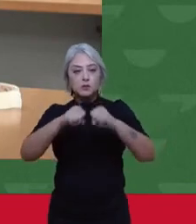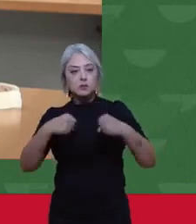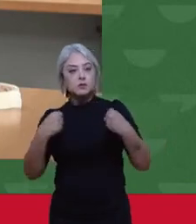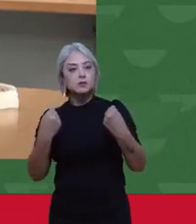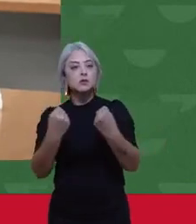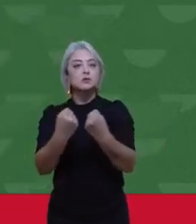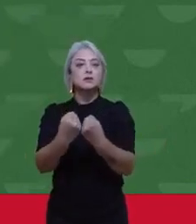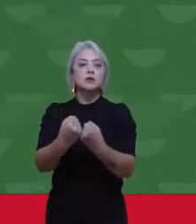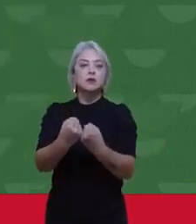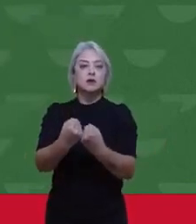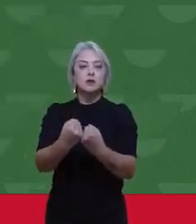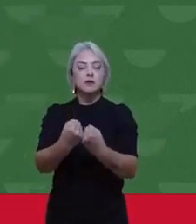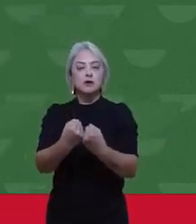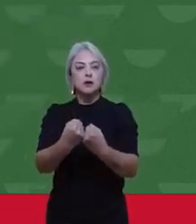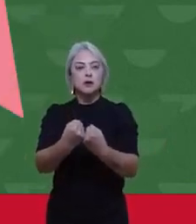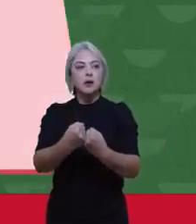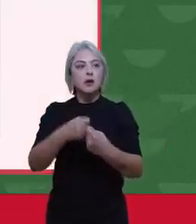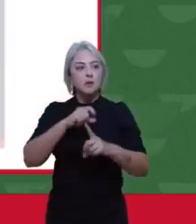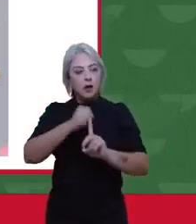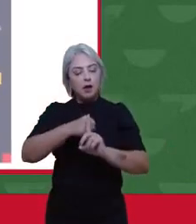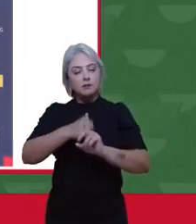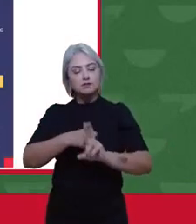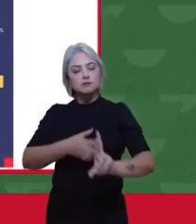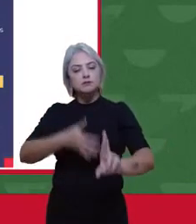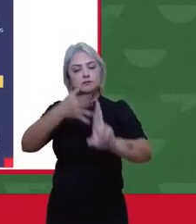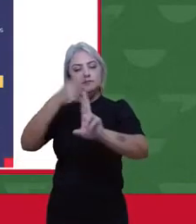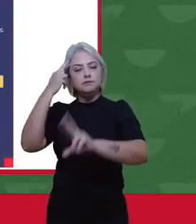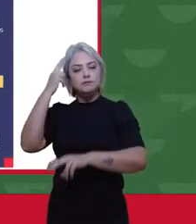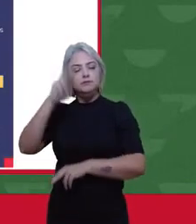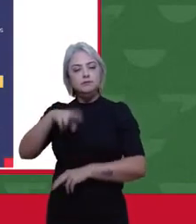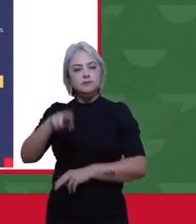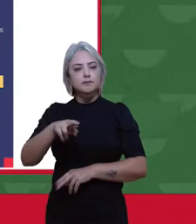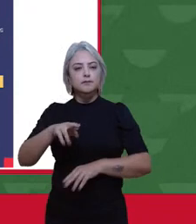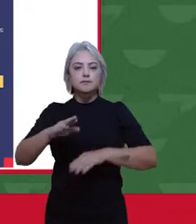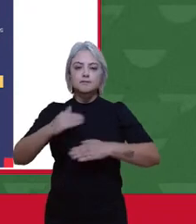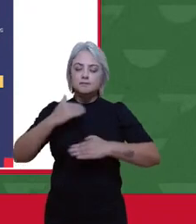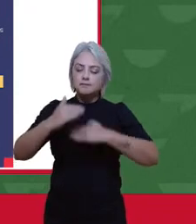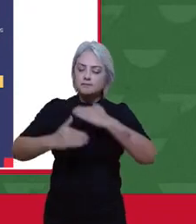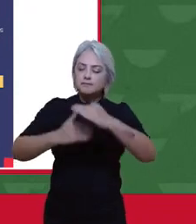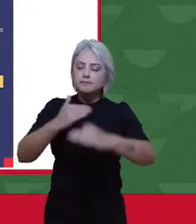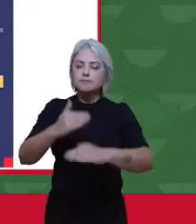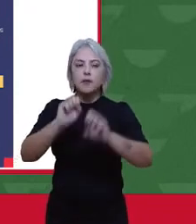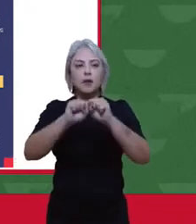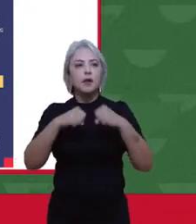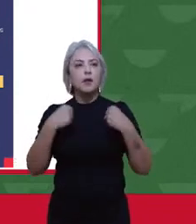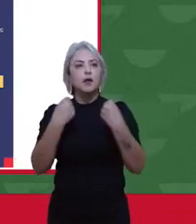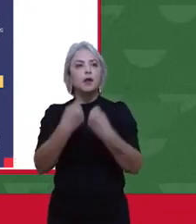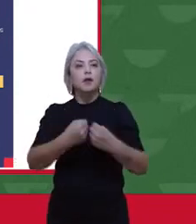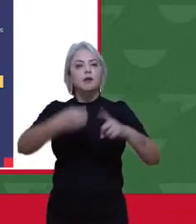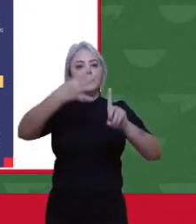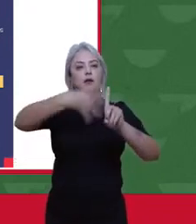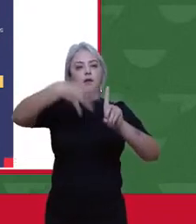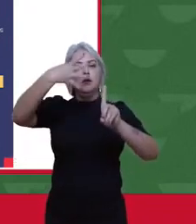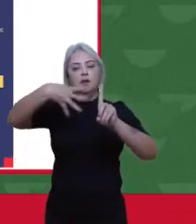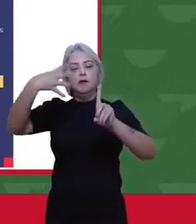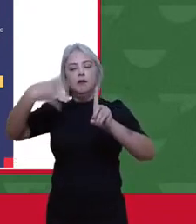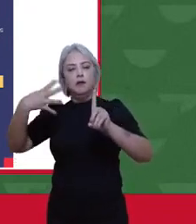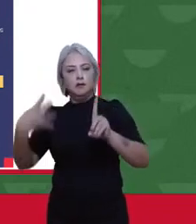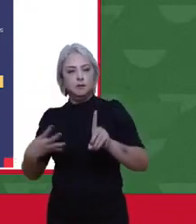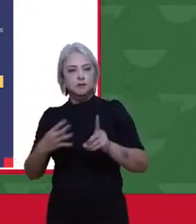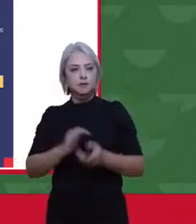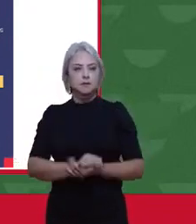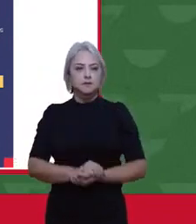seminário para dedicar exatamente à reflexão desse processo. É o seminário